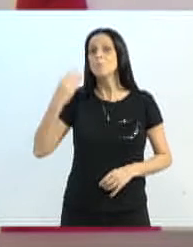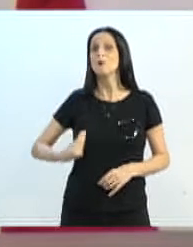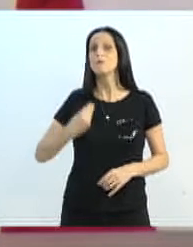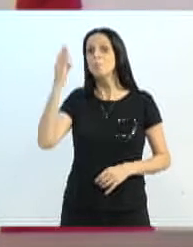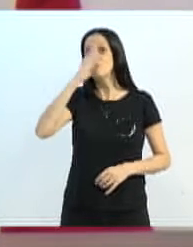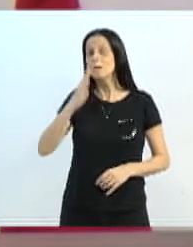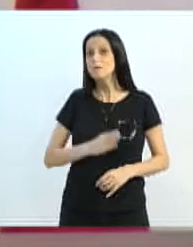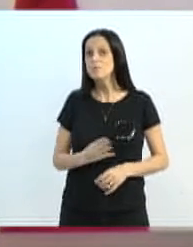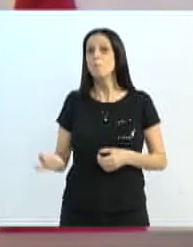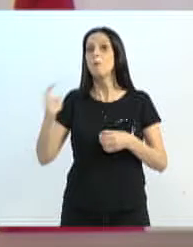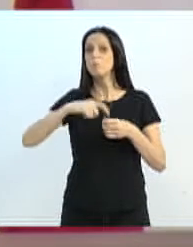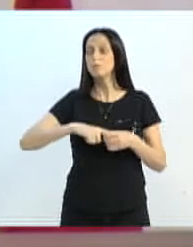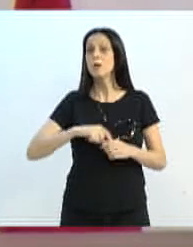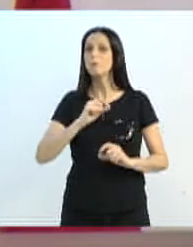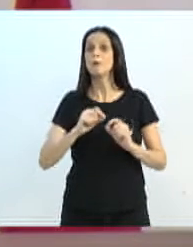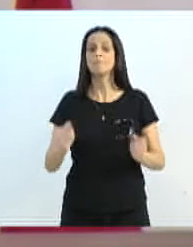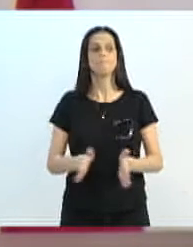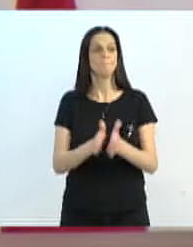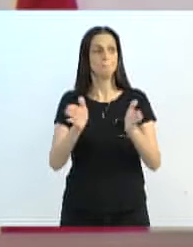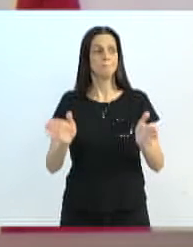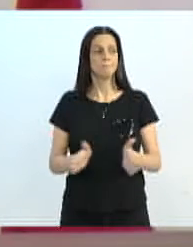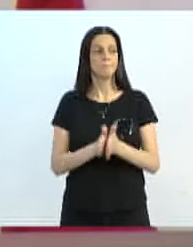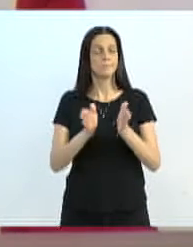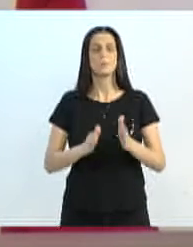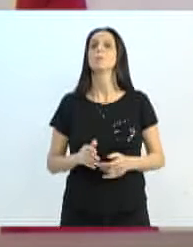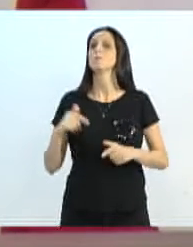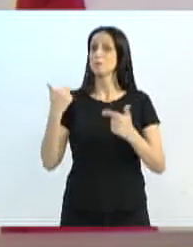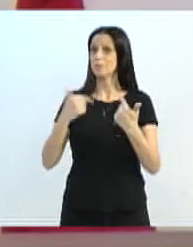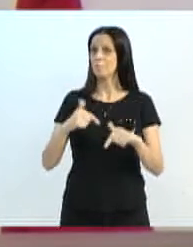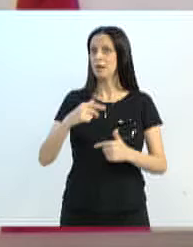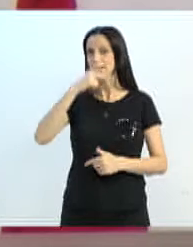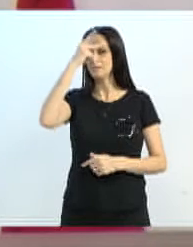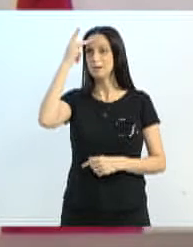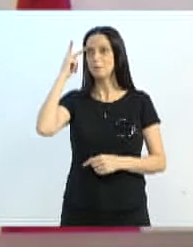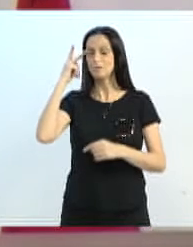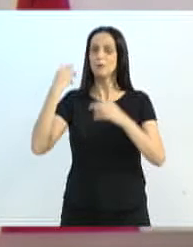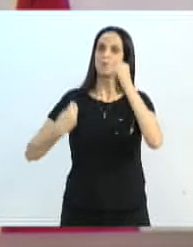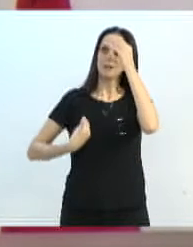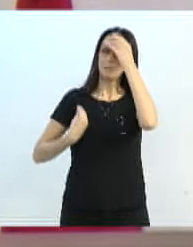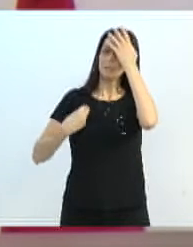voltaram a viver na extrema pobreza. Os trabalhadores, Kleber Valente, obrigado pela presença,